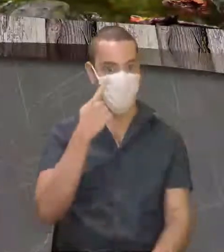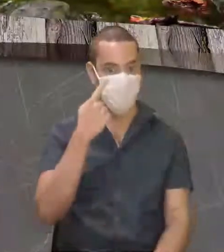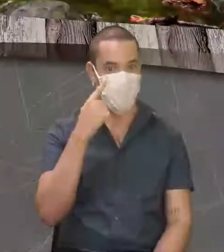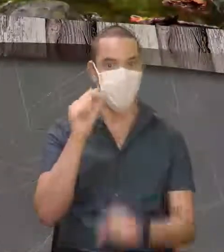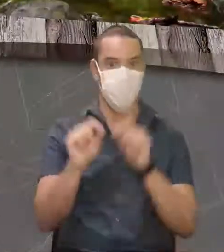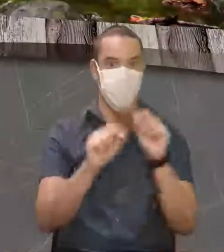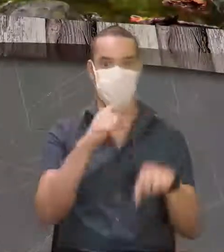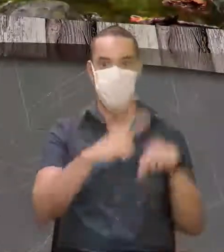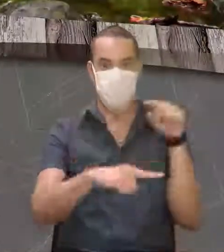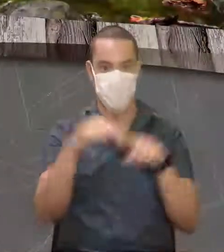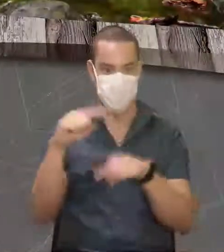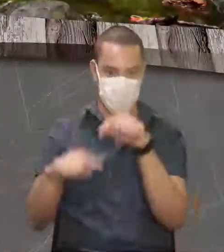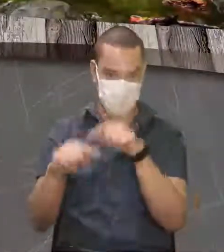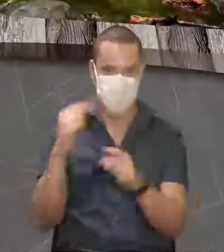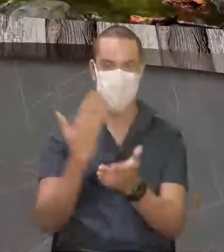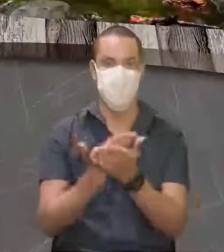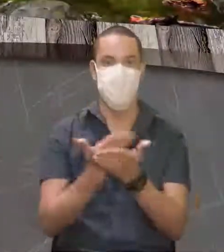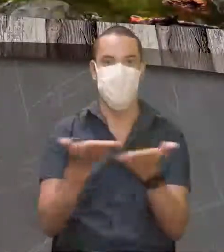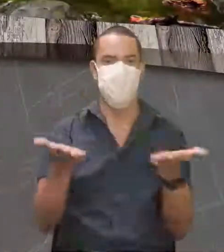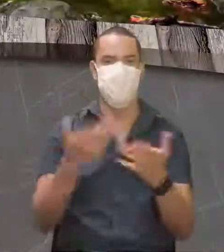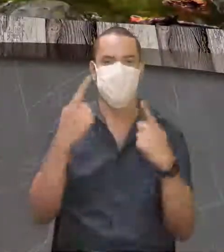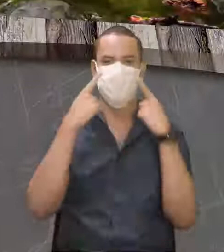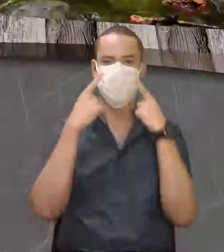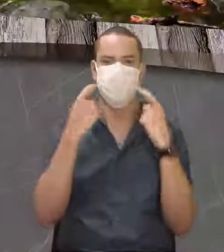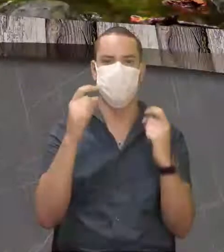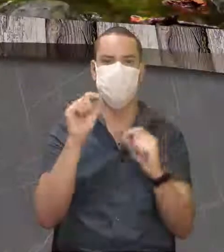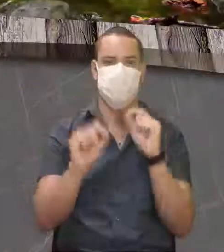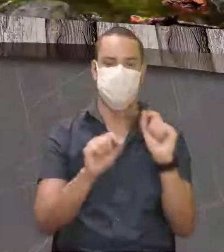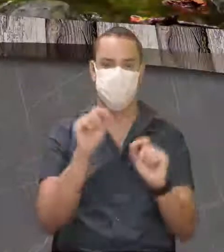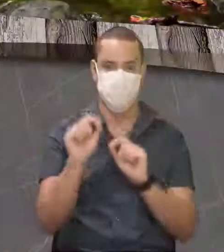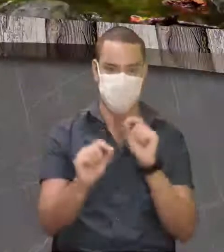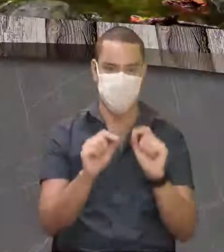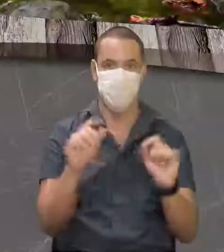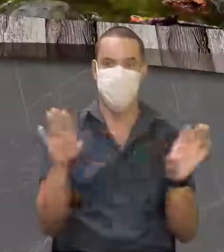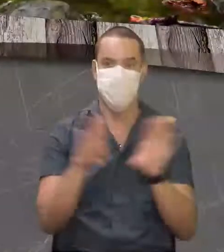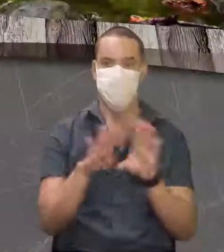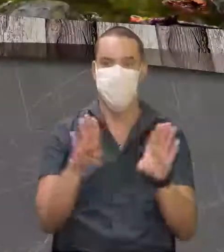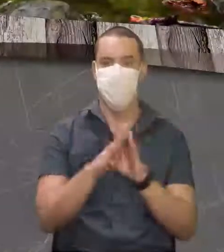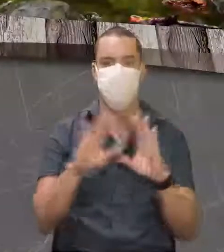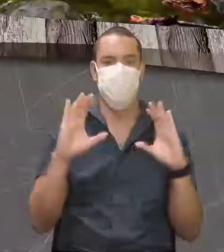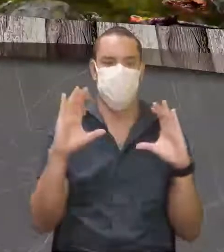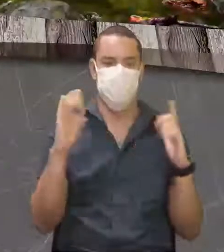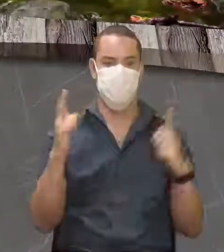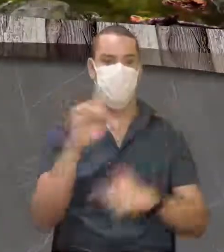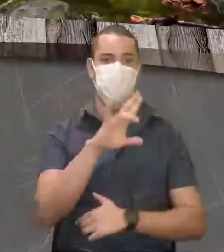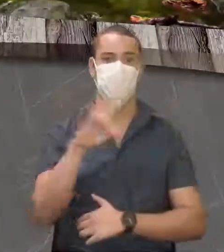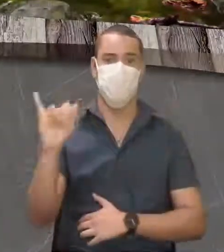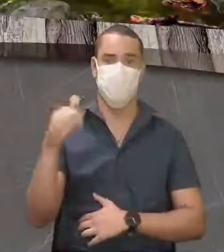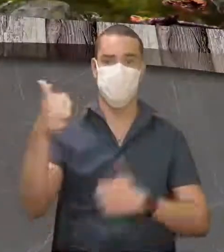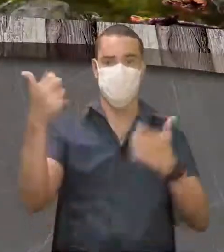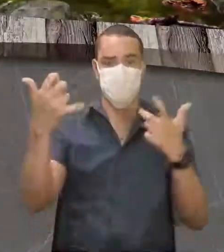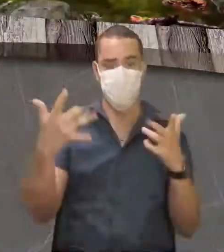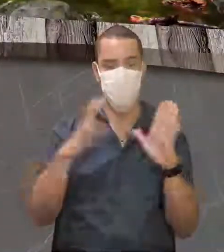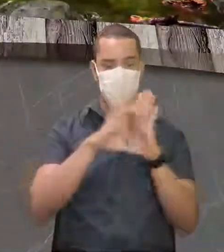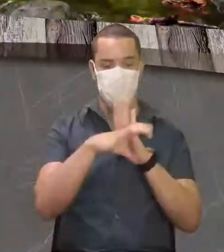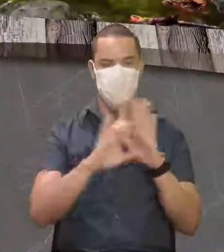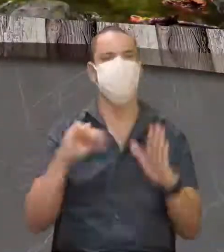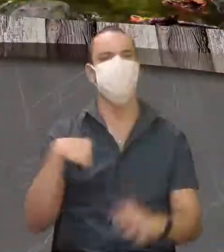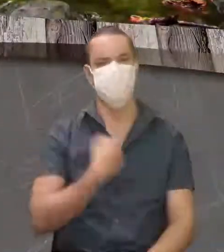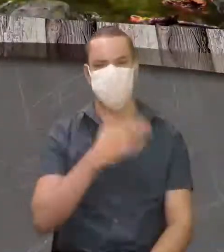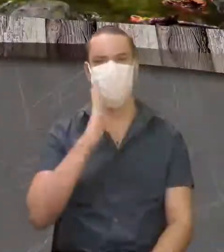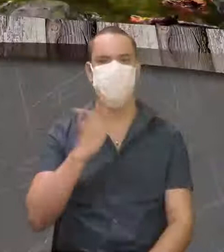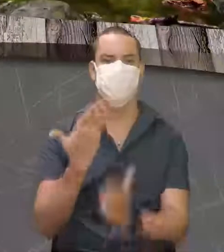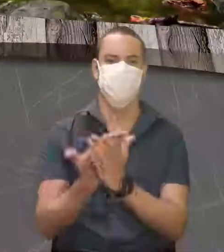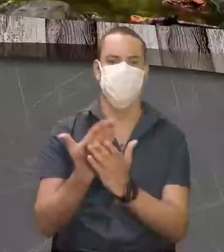no nosso material. E a aula de hoje é super interessante. E, obviamente, que vai trazer vários conceitos que nós já